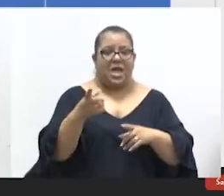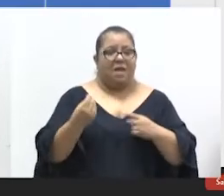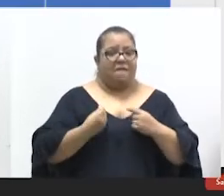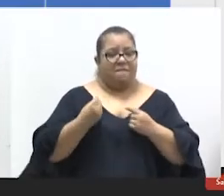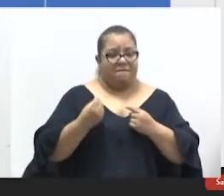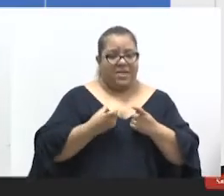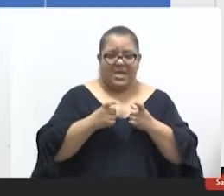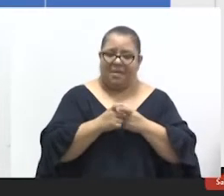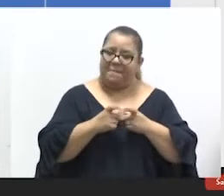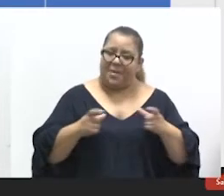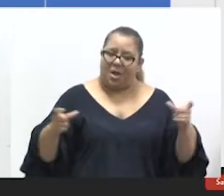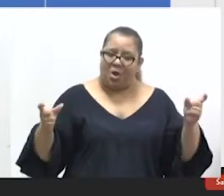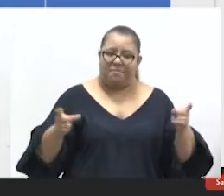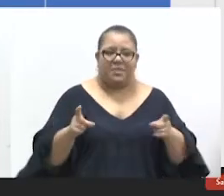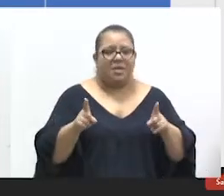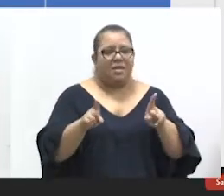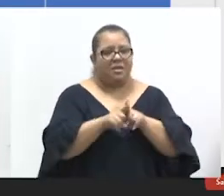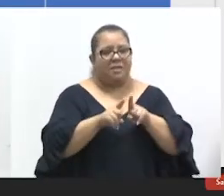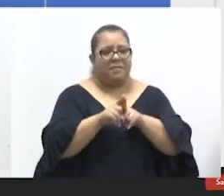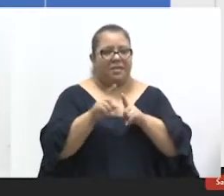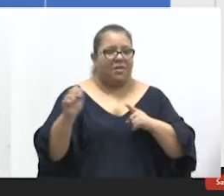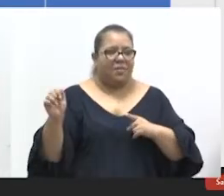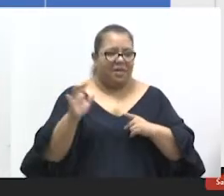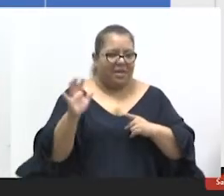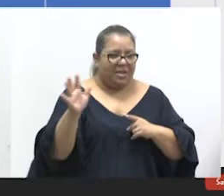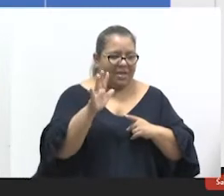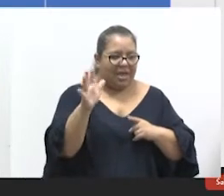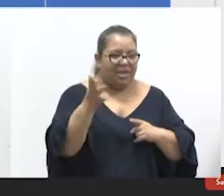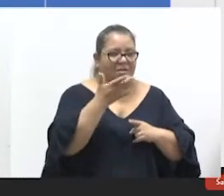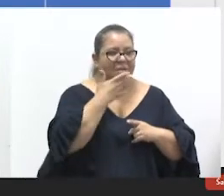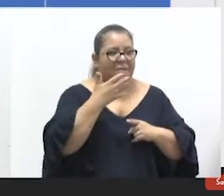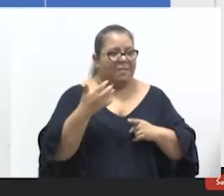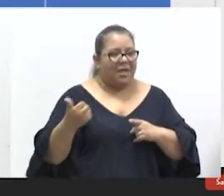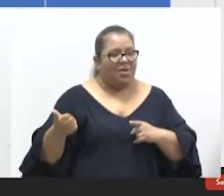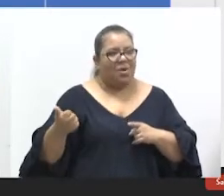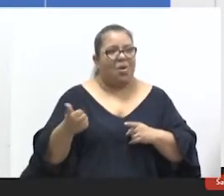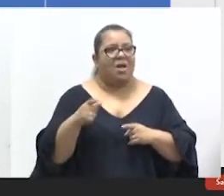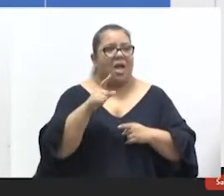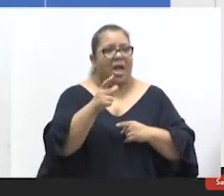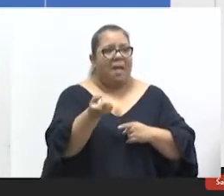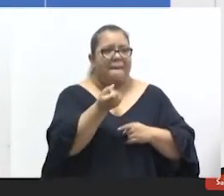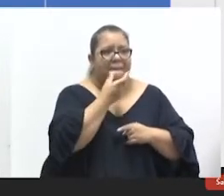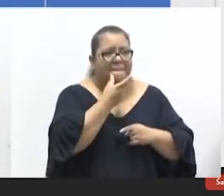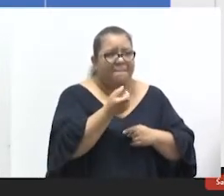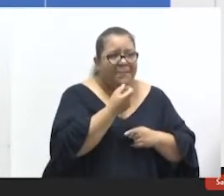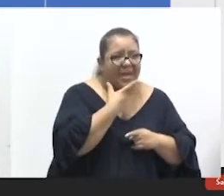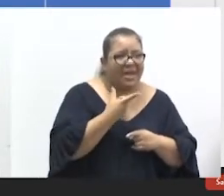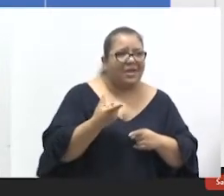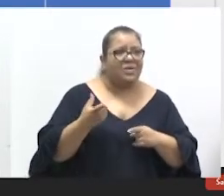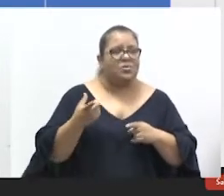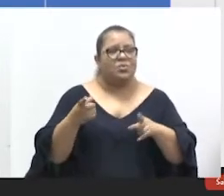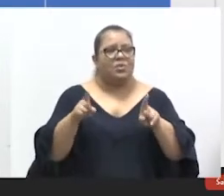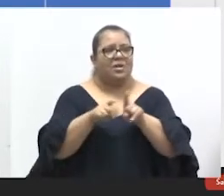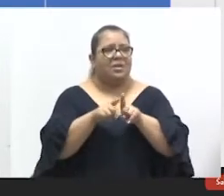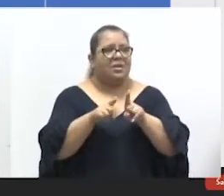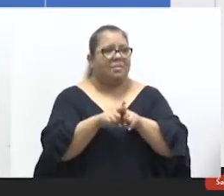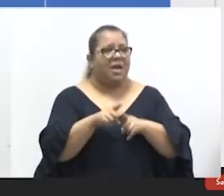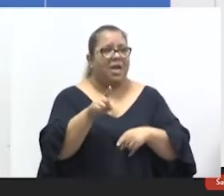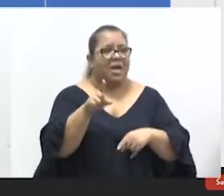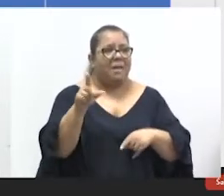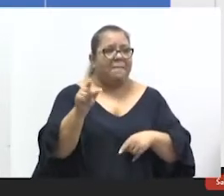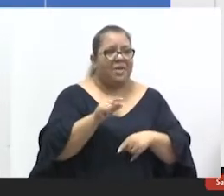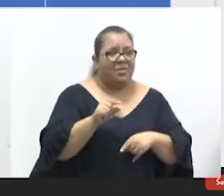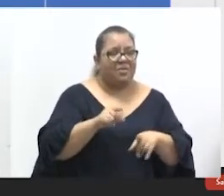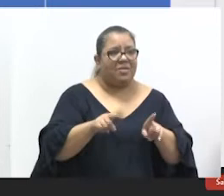é maior, né? A qualidade de vida é melhor também, o tratamento, as reações adversas, enfim, são menores. Nós